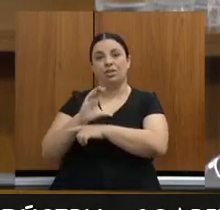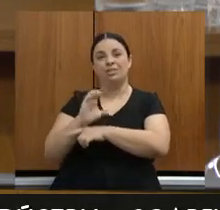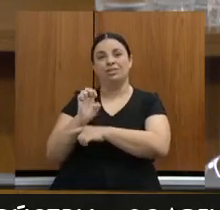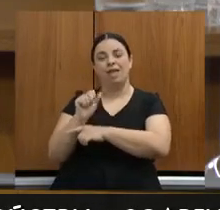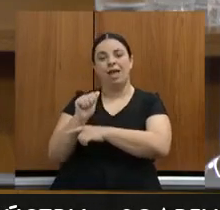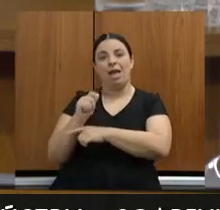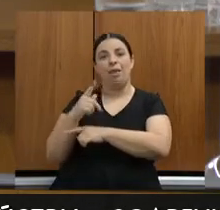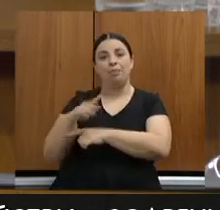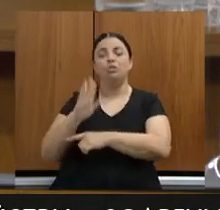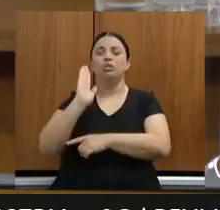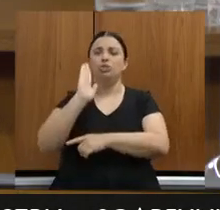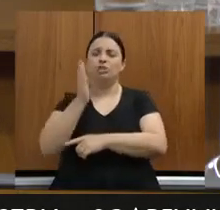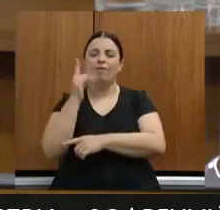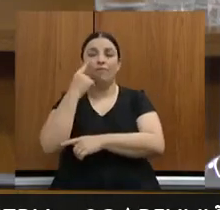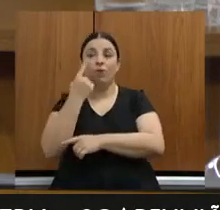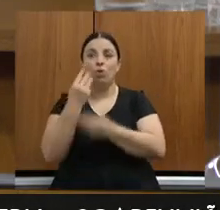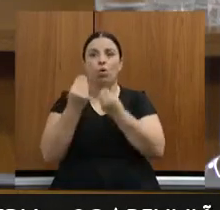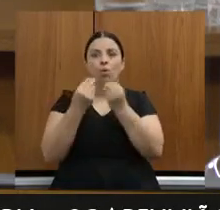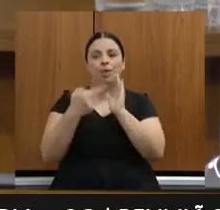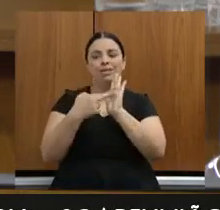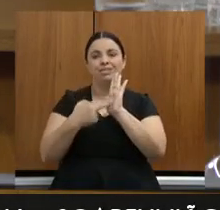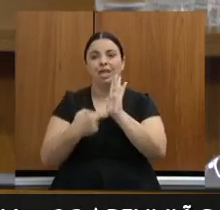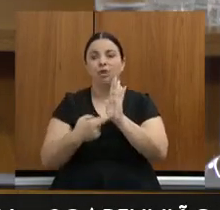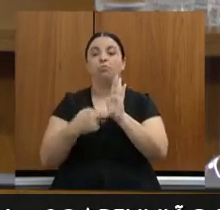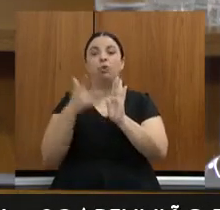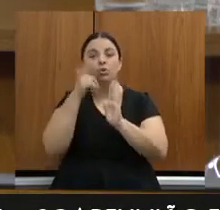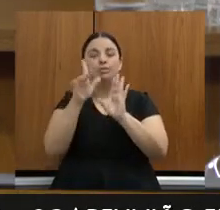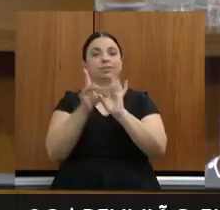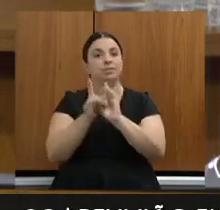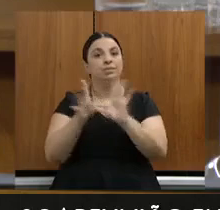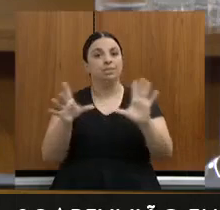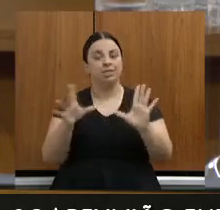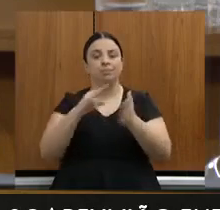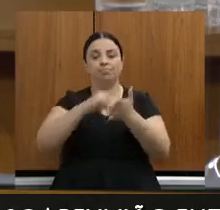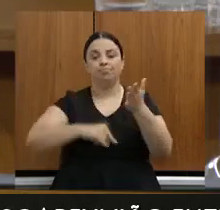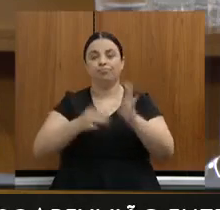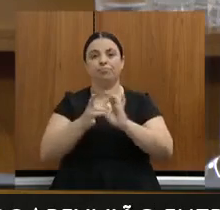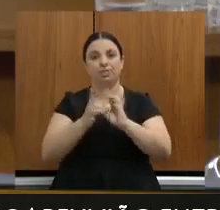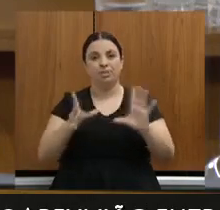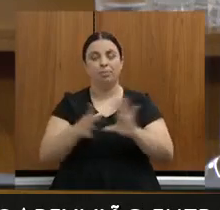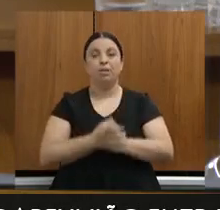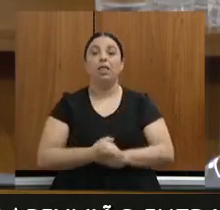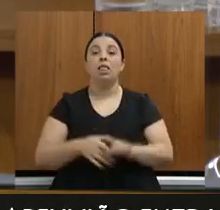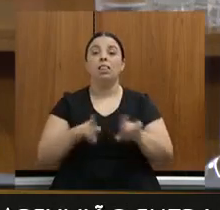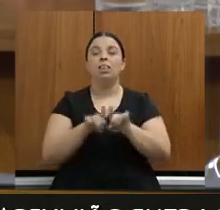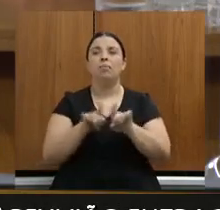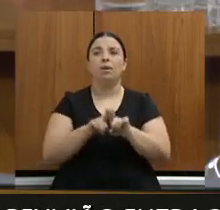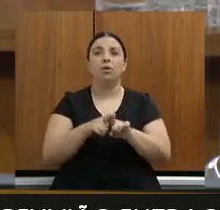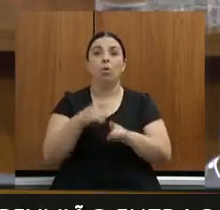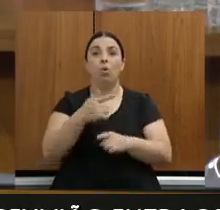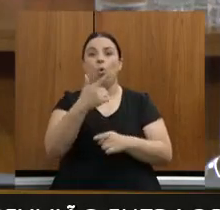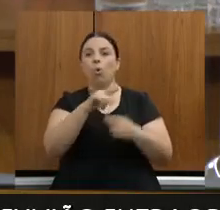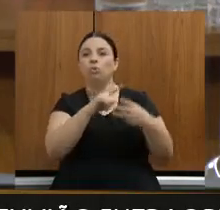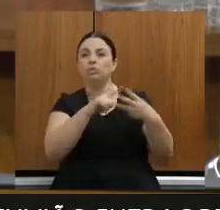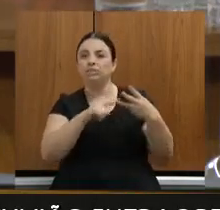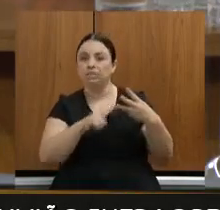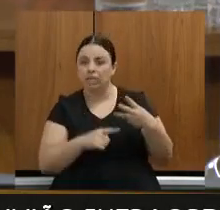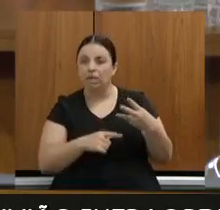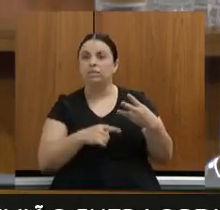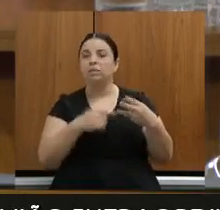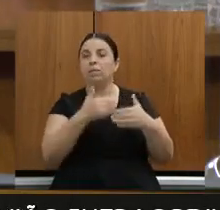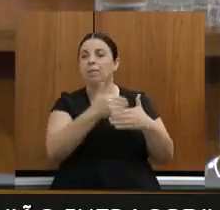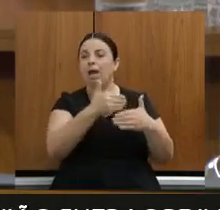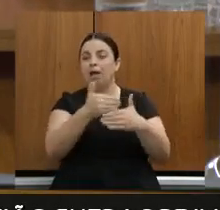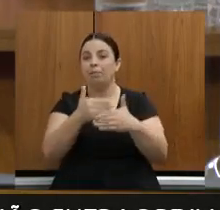licenciamento também um apoio no município de Itamarandiba por execução de mais três barramentos que o prefeito veio no meu